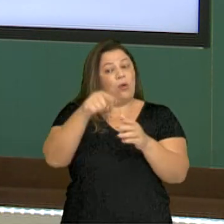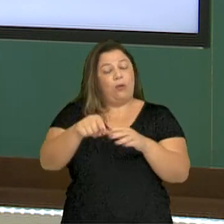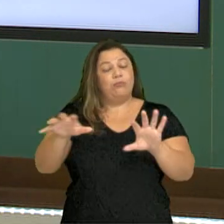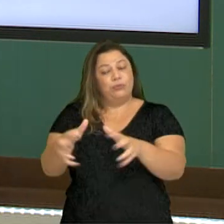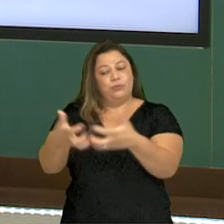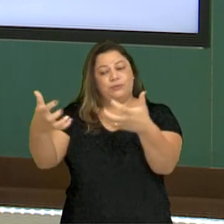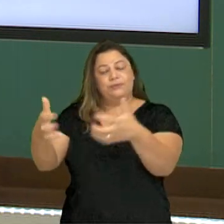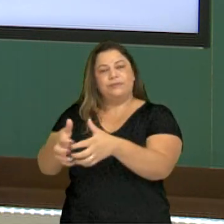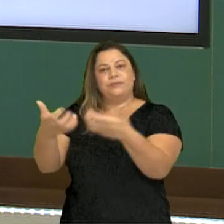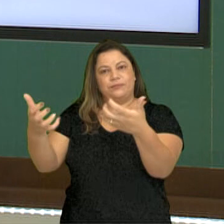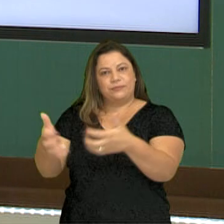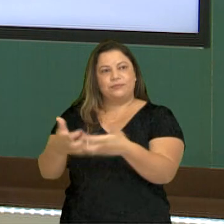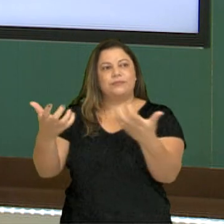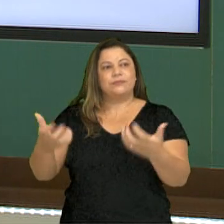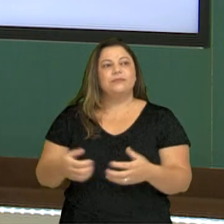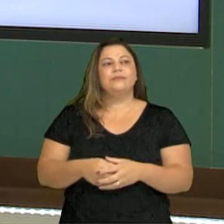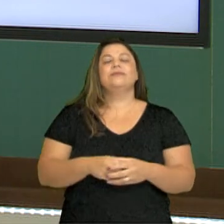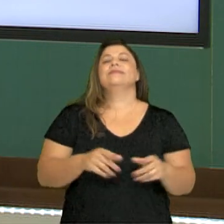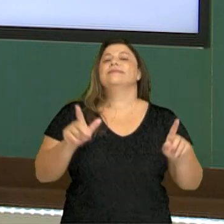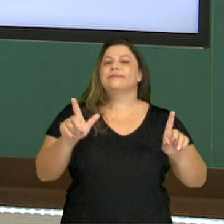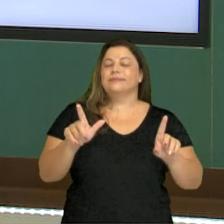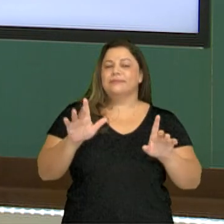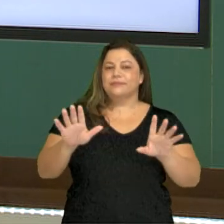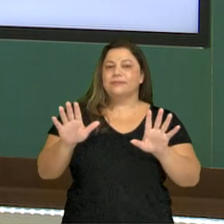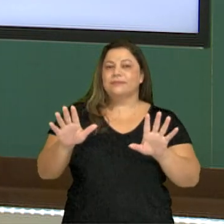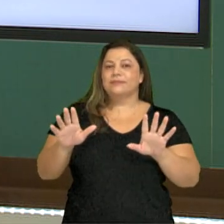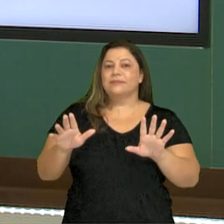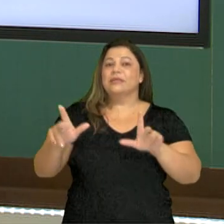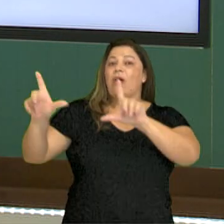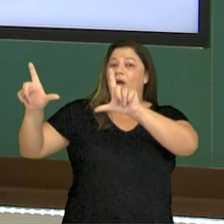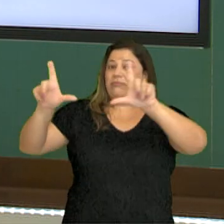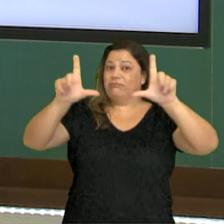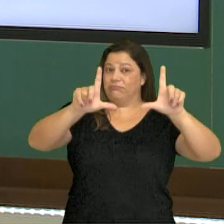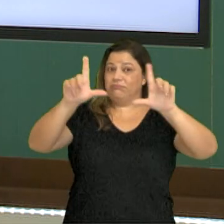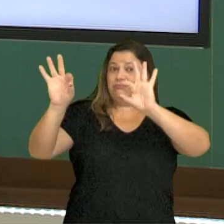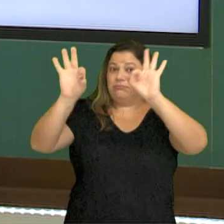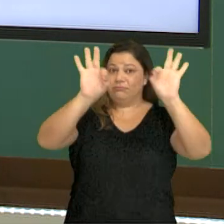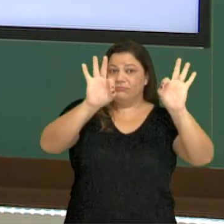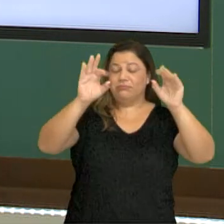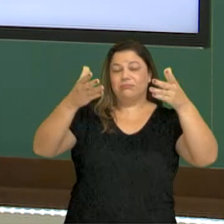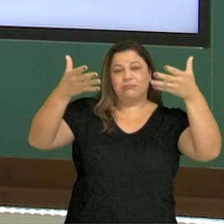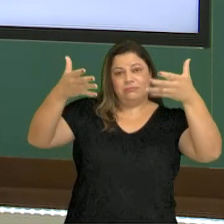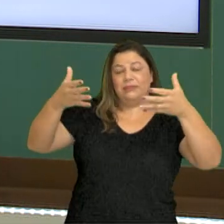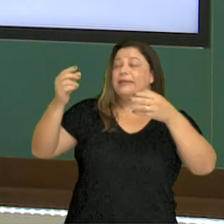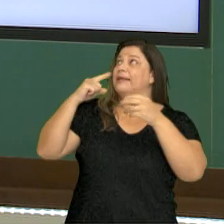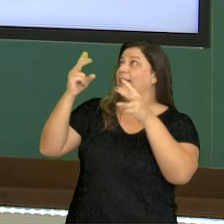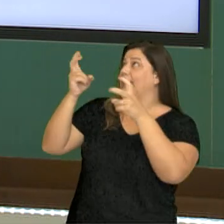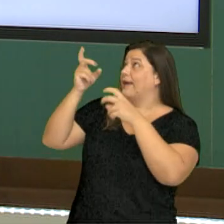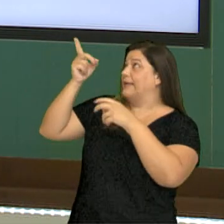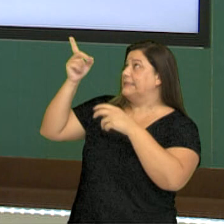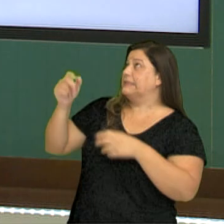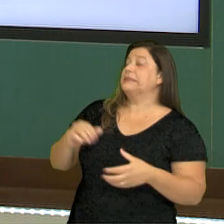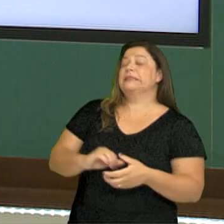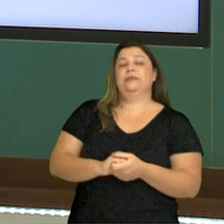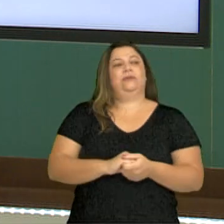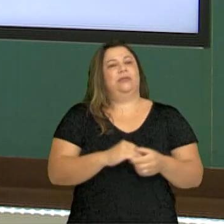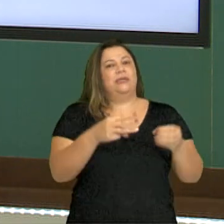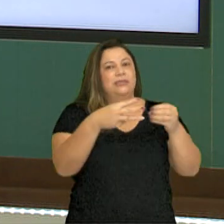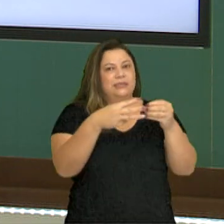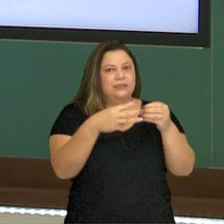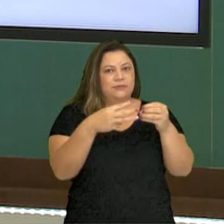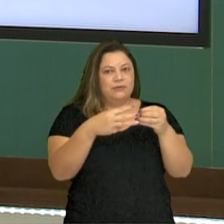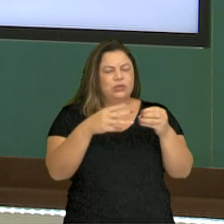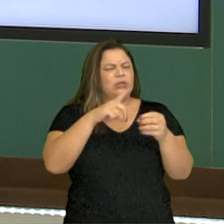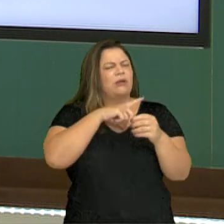animal. E, novamente, eu trago para vocês a mesma representação. Então, que nessa célula desse vegetal, eu